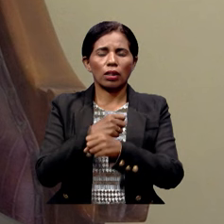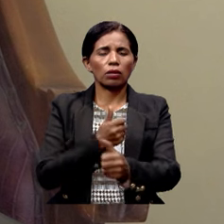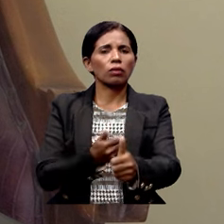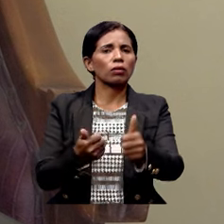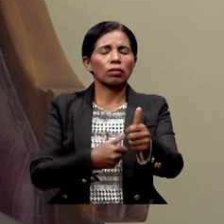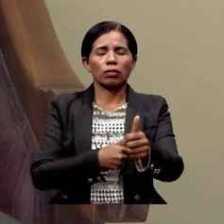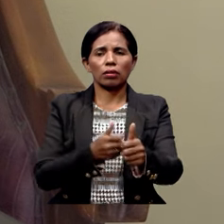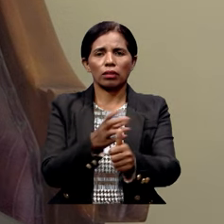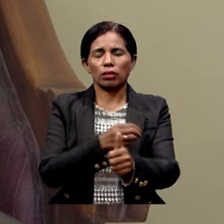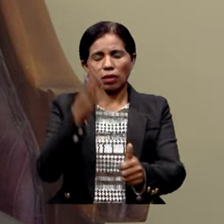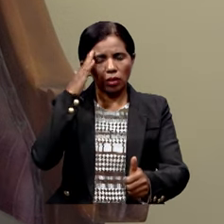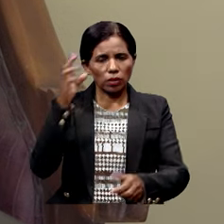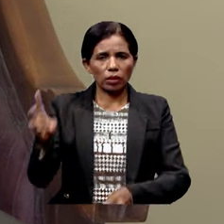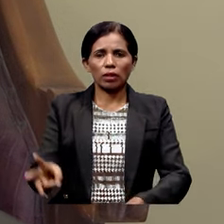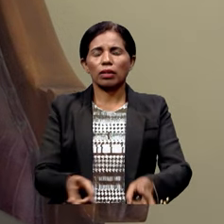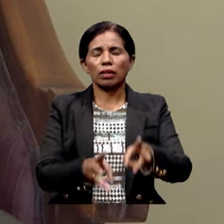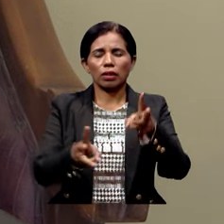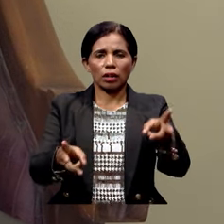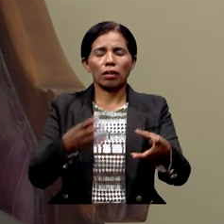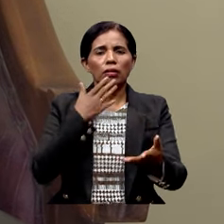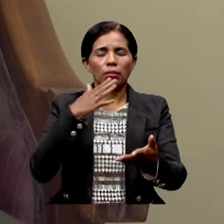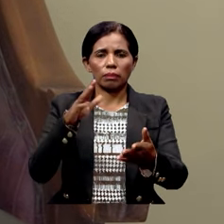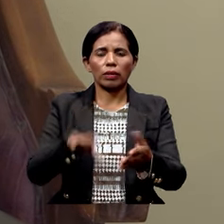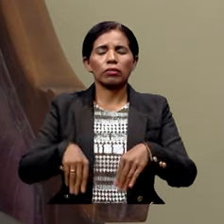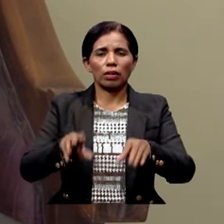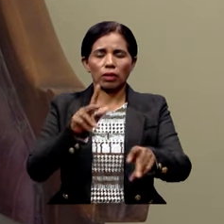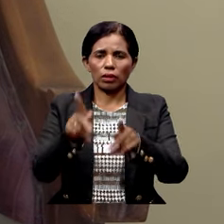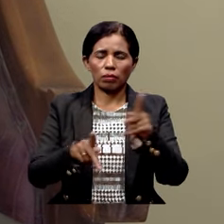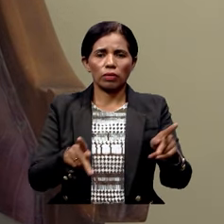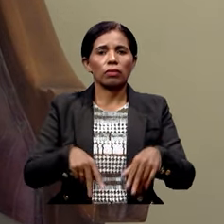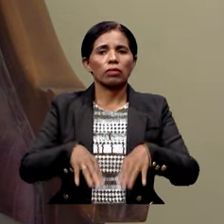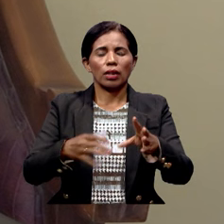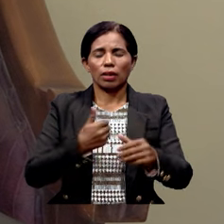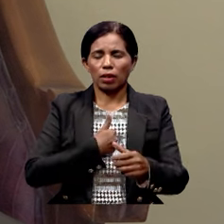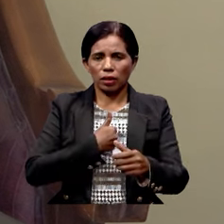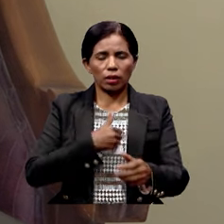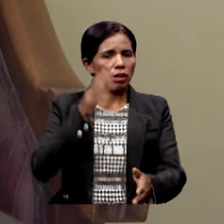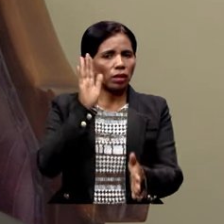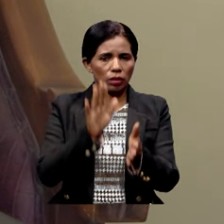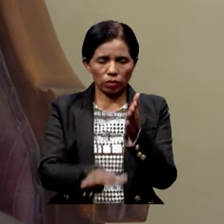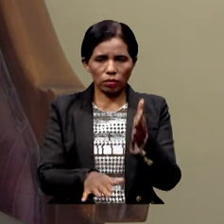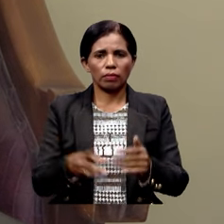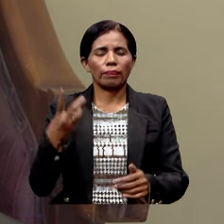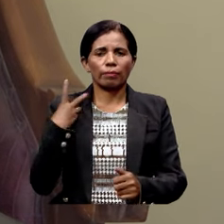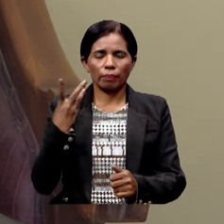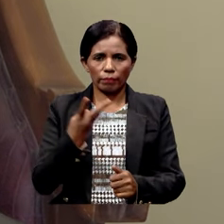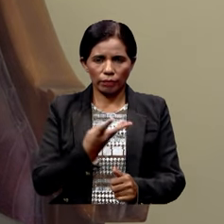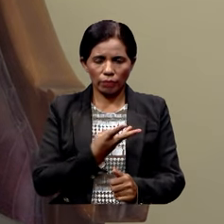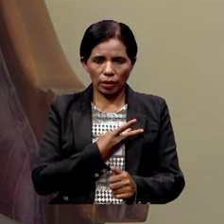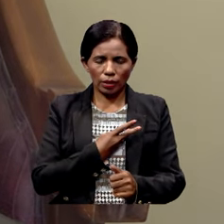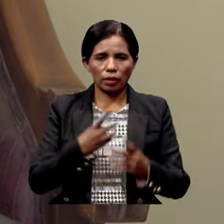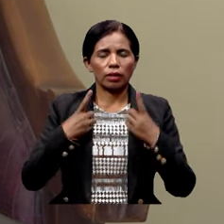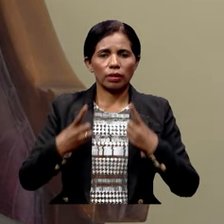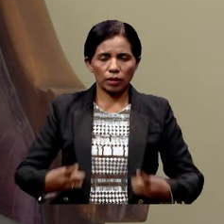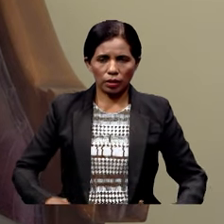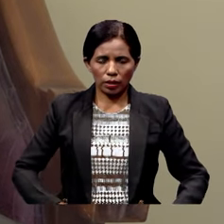encatar, dalam prostituição, a fosse o samba vida, né? Lá é. Nekat hatun itania dignidade